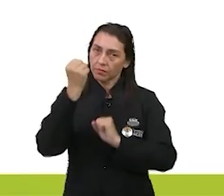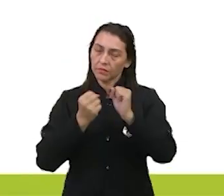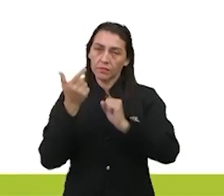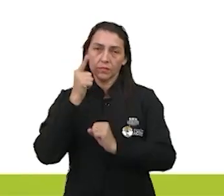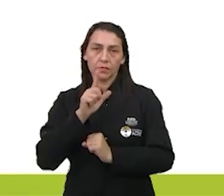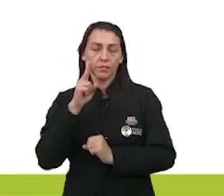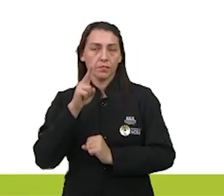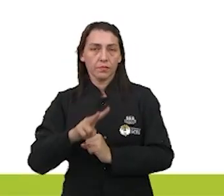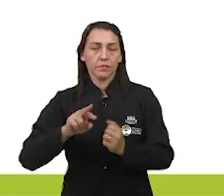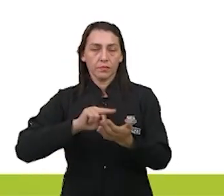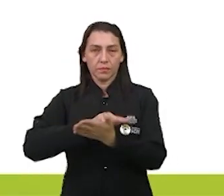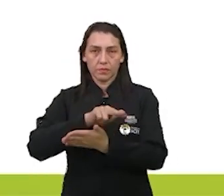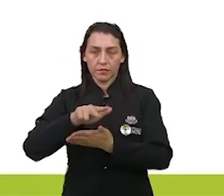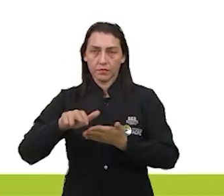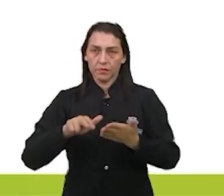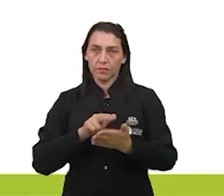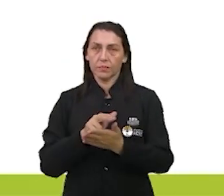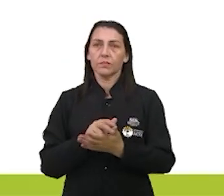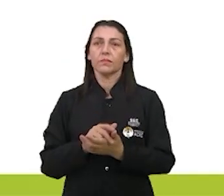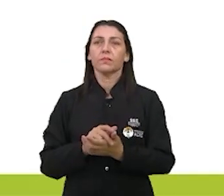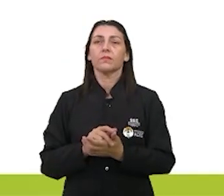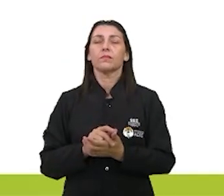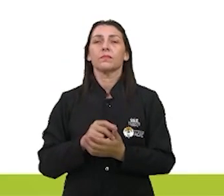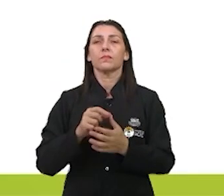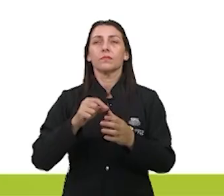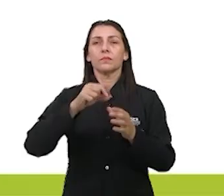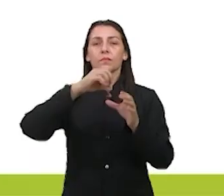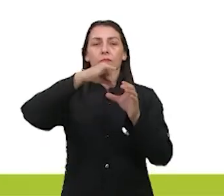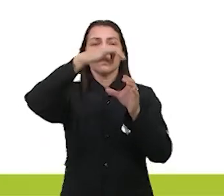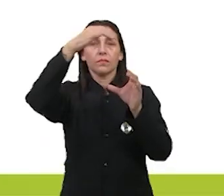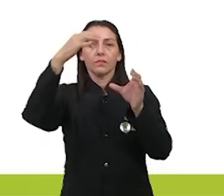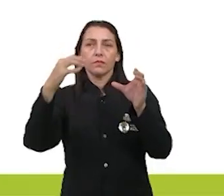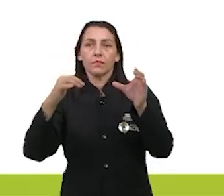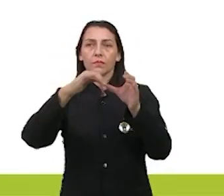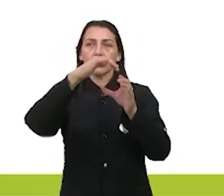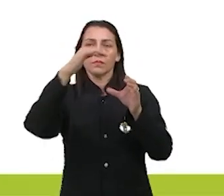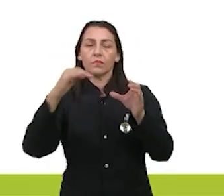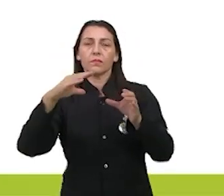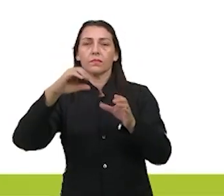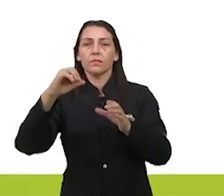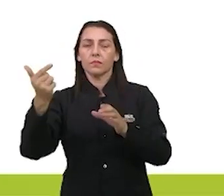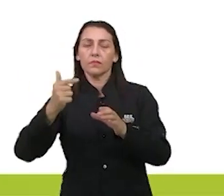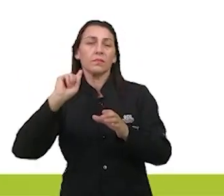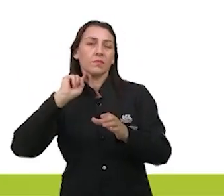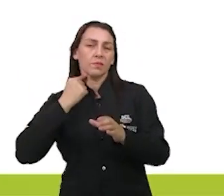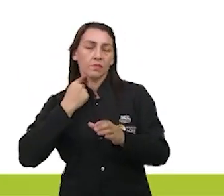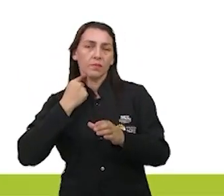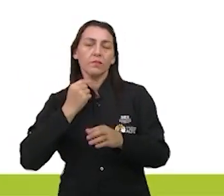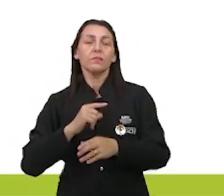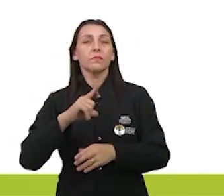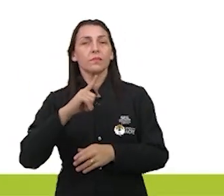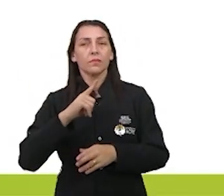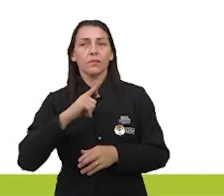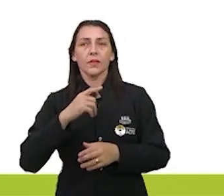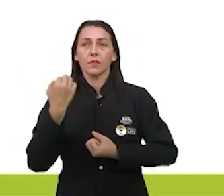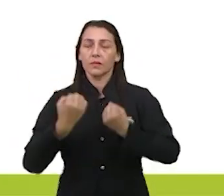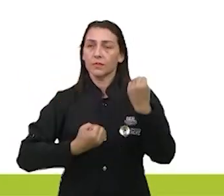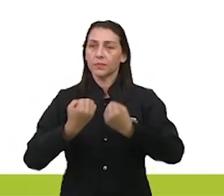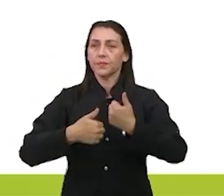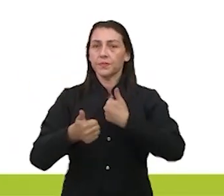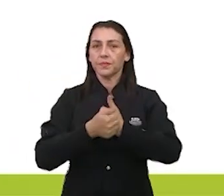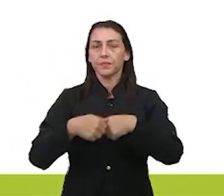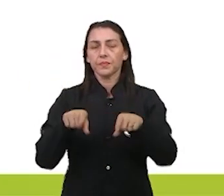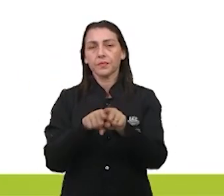consegue ver várias bolinhas saindo ali, né? São fragmentos de CO2, poluição. E temos o carro próximo